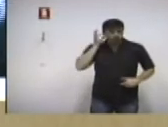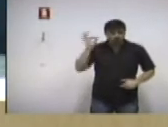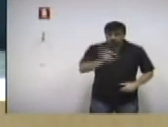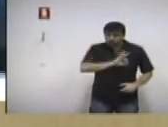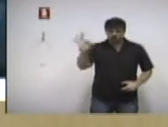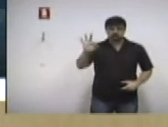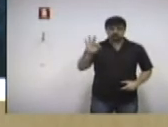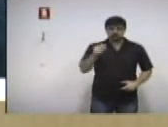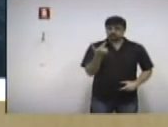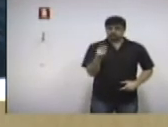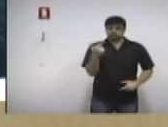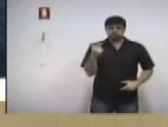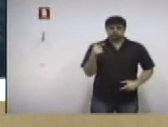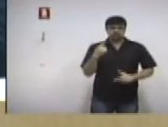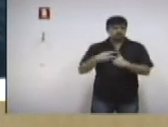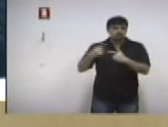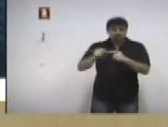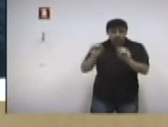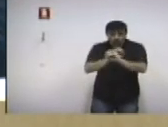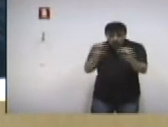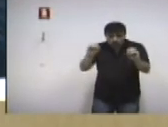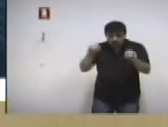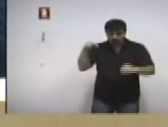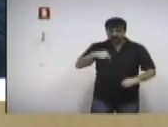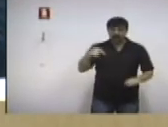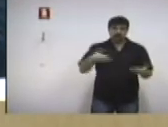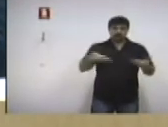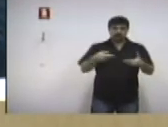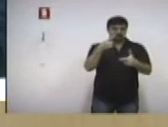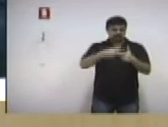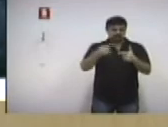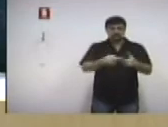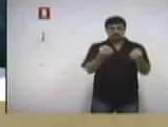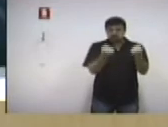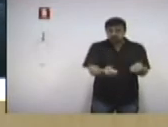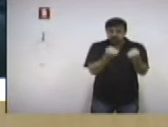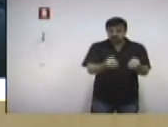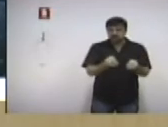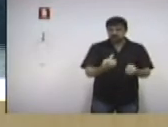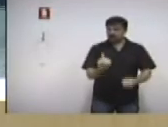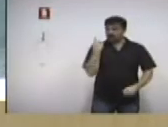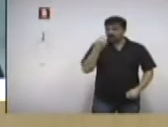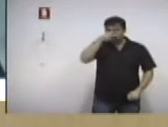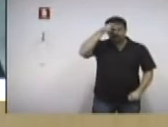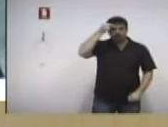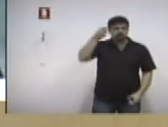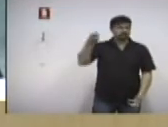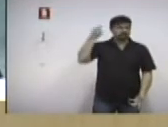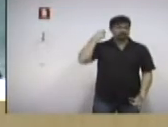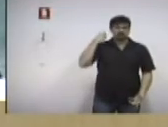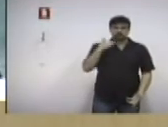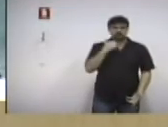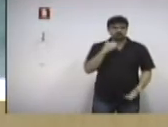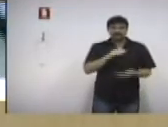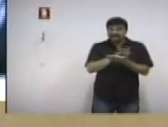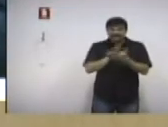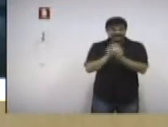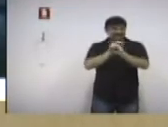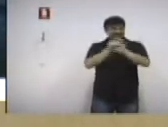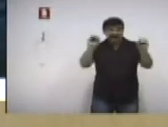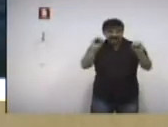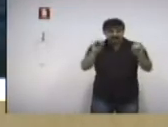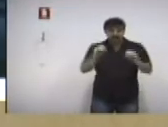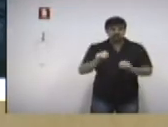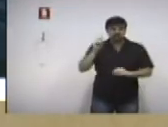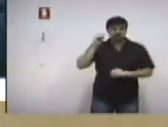tudo ótimo com a desgraça foi no nosso governo é só isso que eu queria deixar né a desgraça Aconteceu tudo o nosso o antes não aconteceu nada